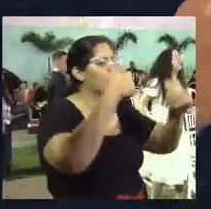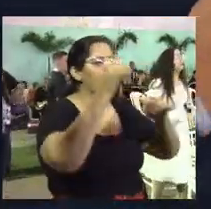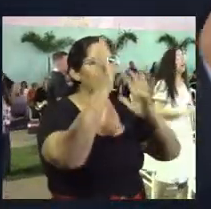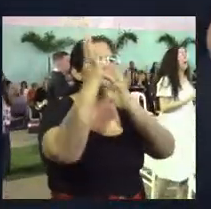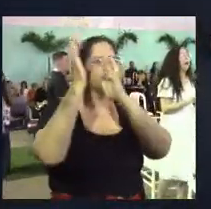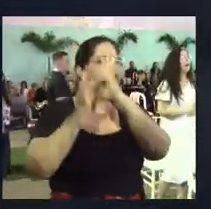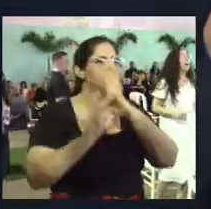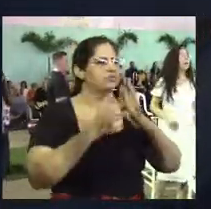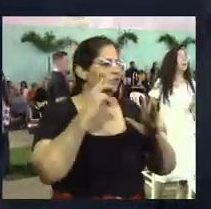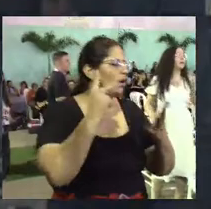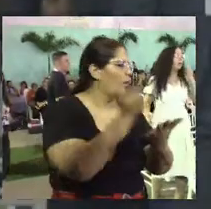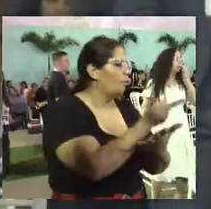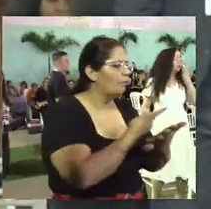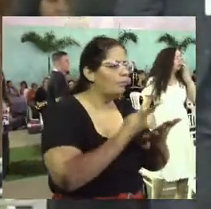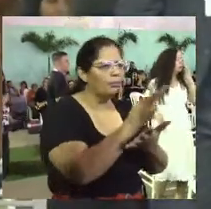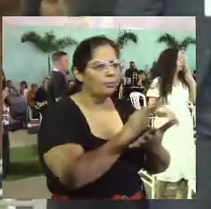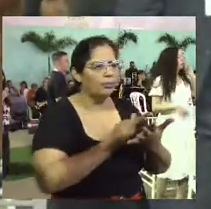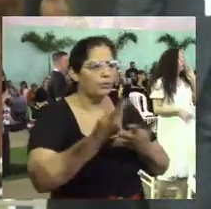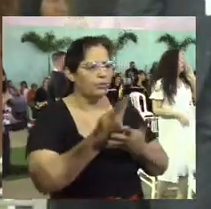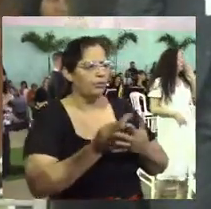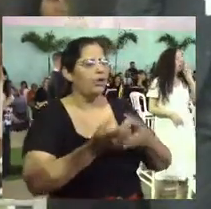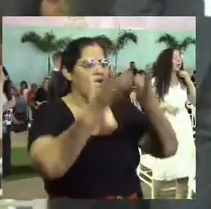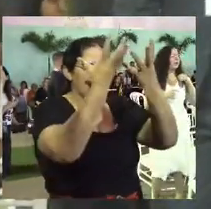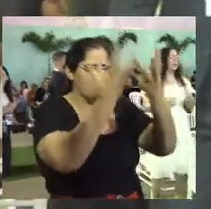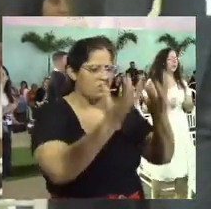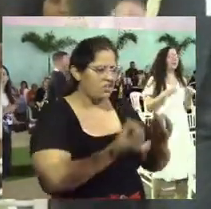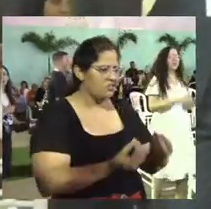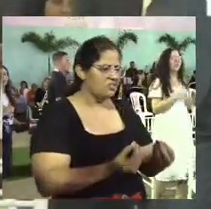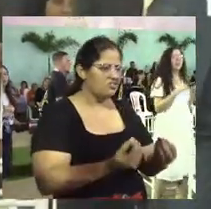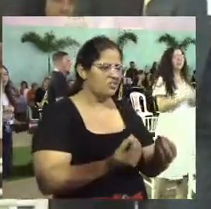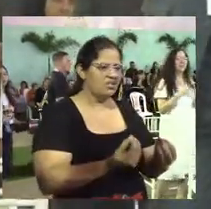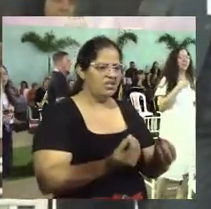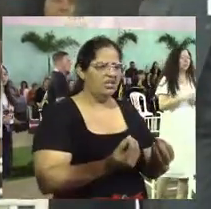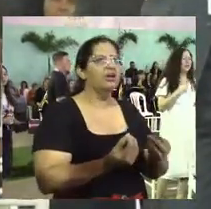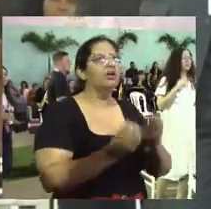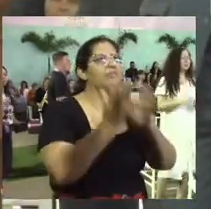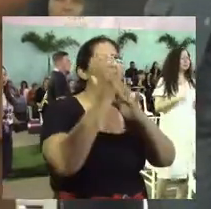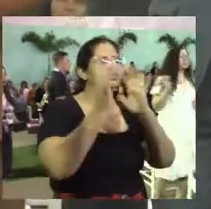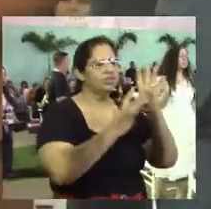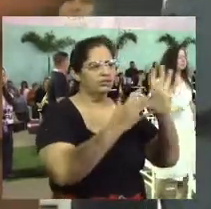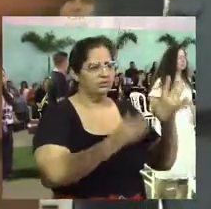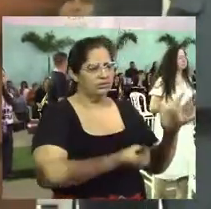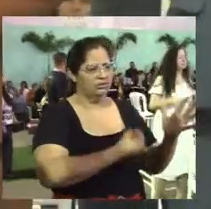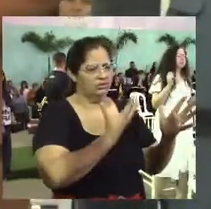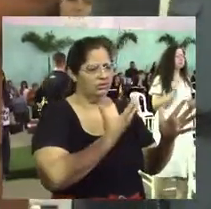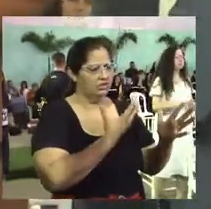vai procurar aquele pescar alma